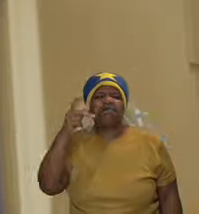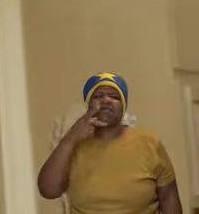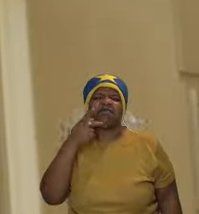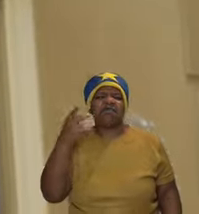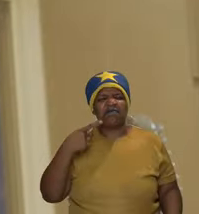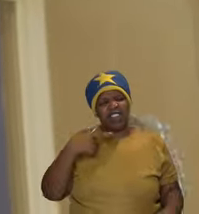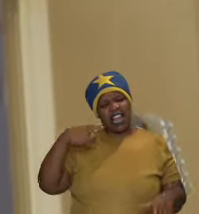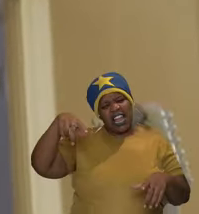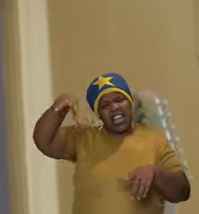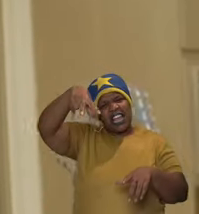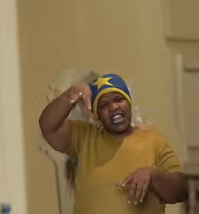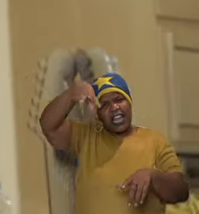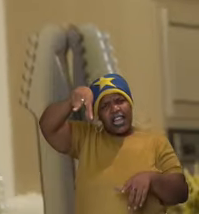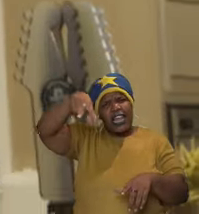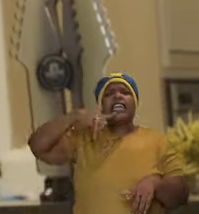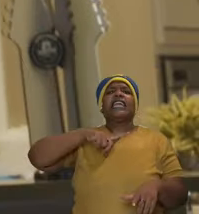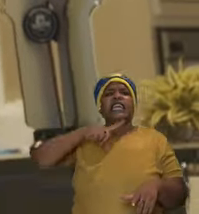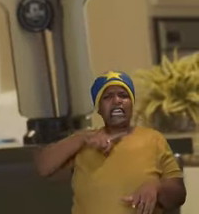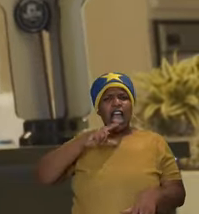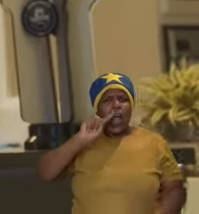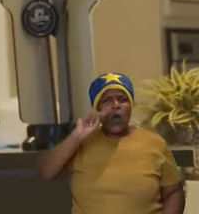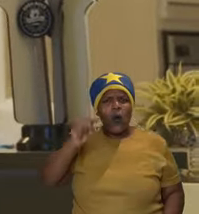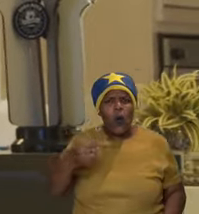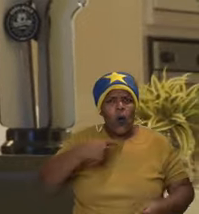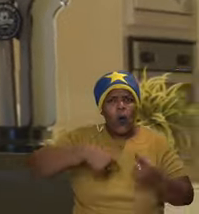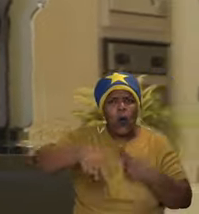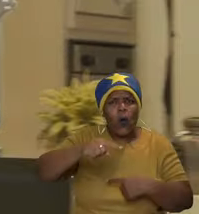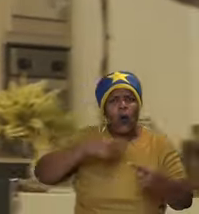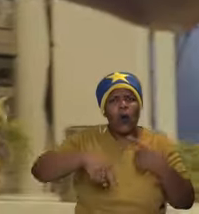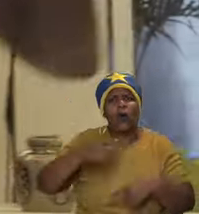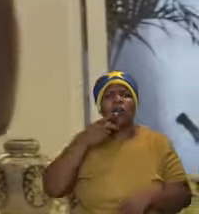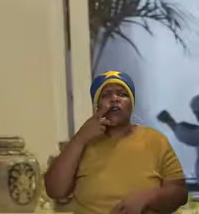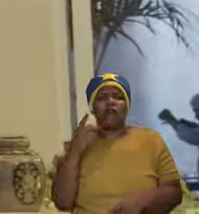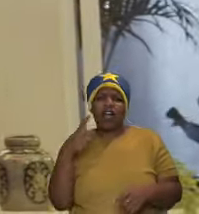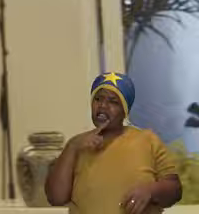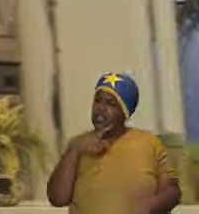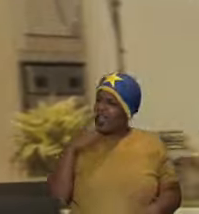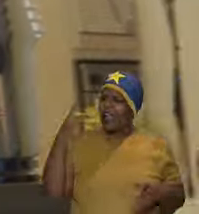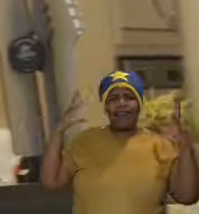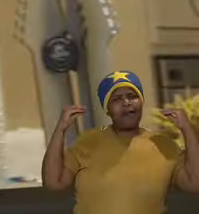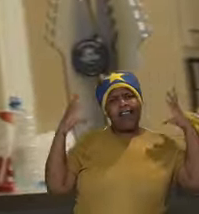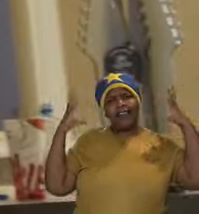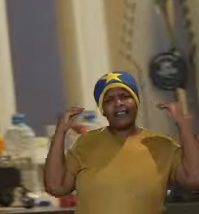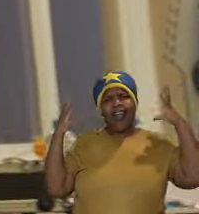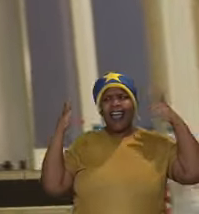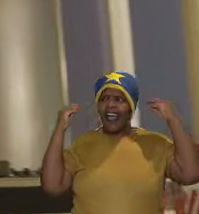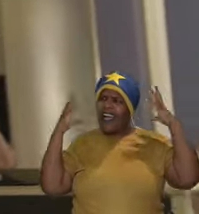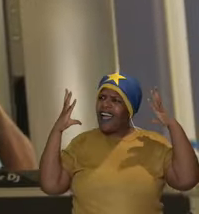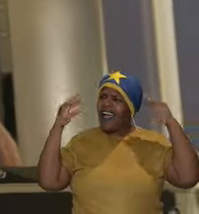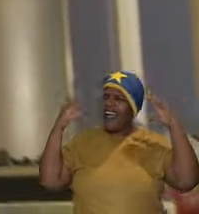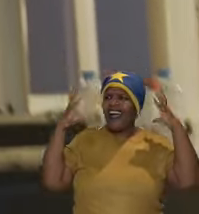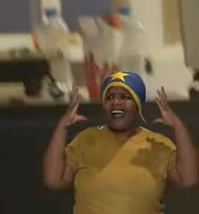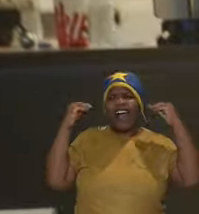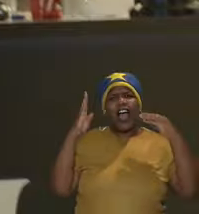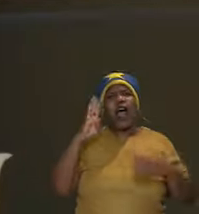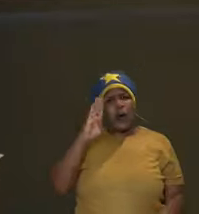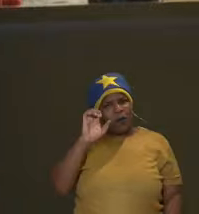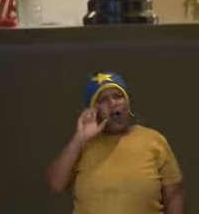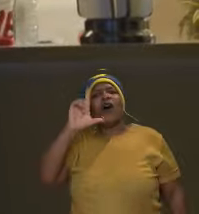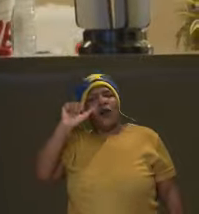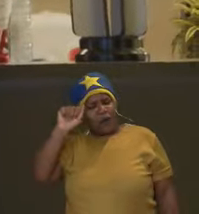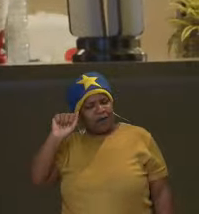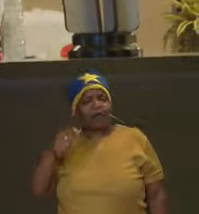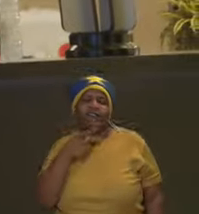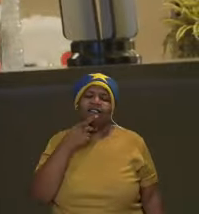drone. Porque um rolê de mil e sem a quebra da frisone. Mas no fone toca pop, mas toca por